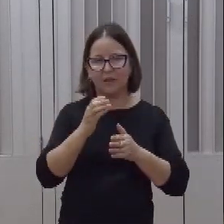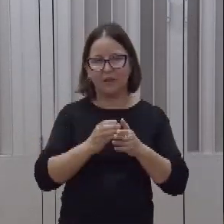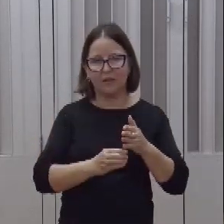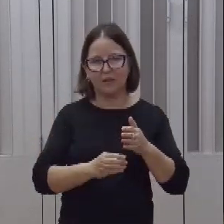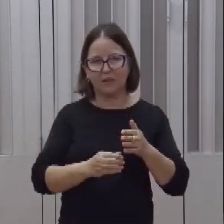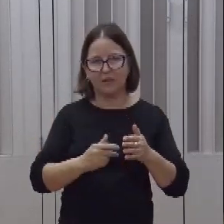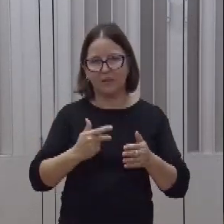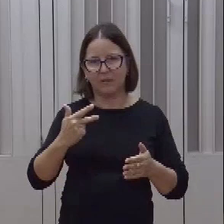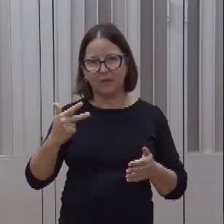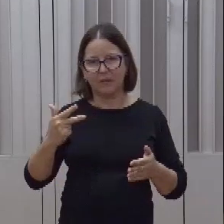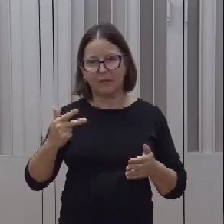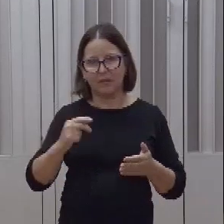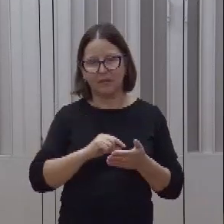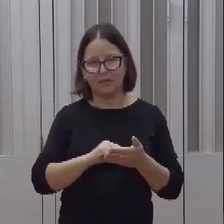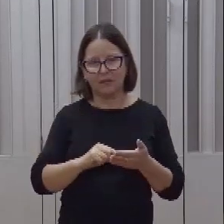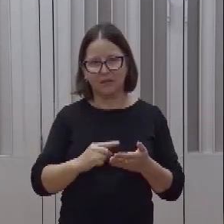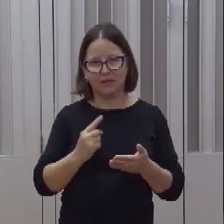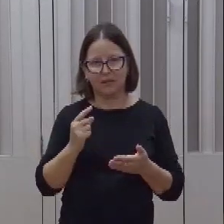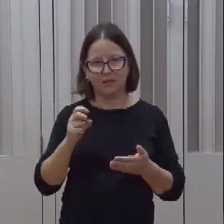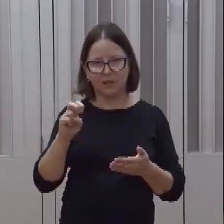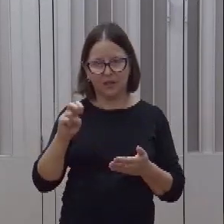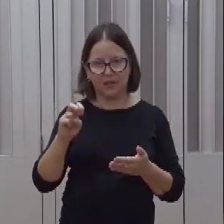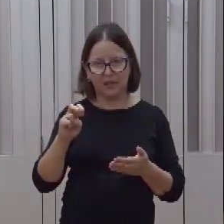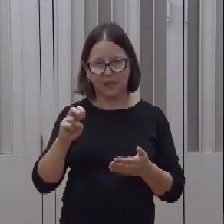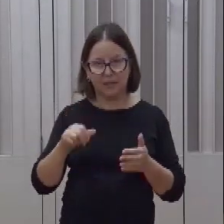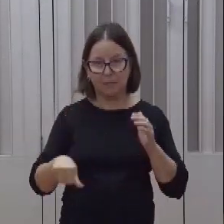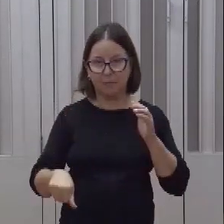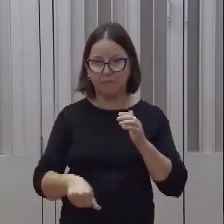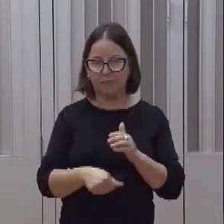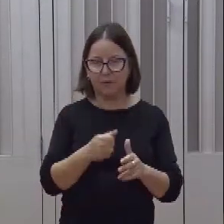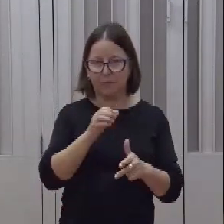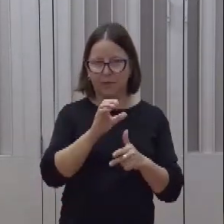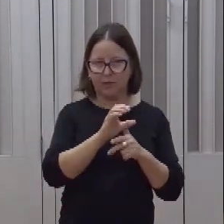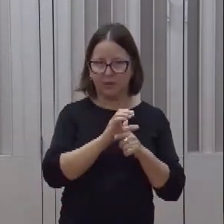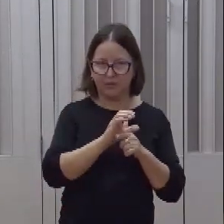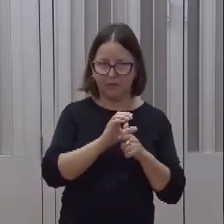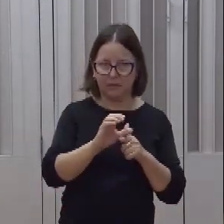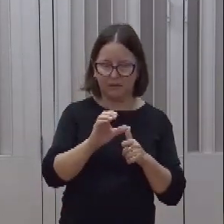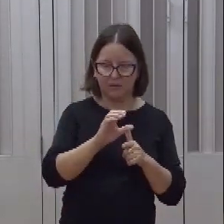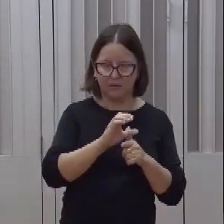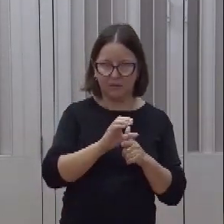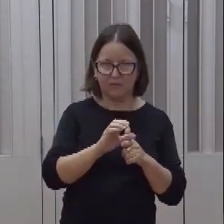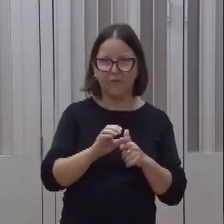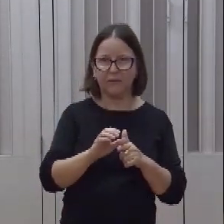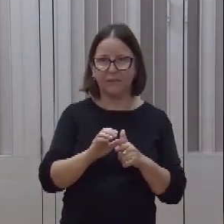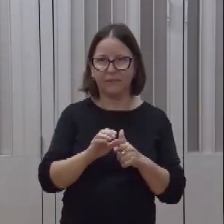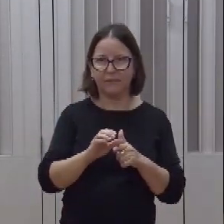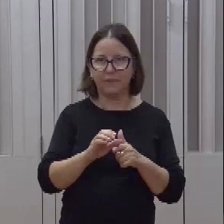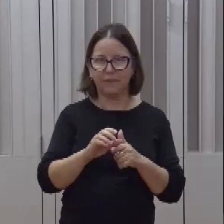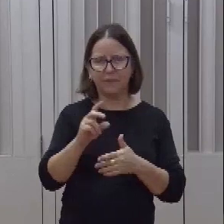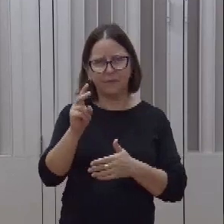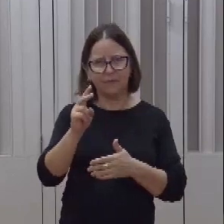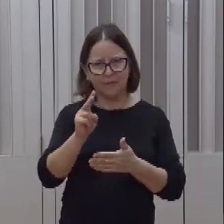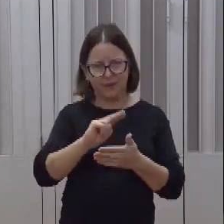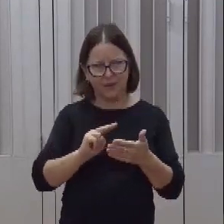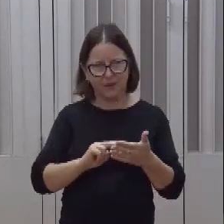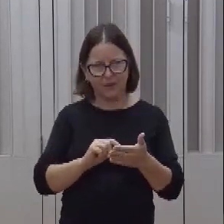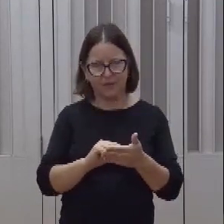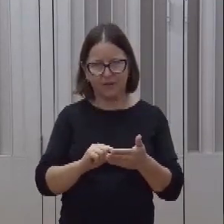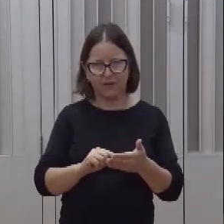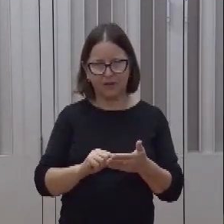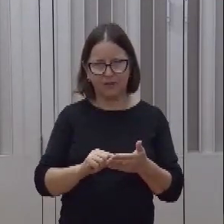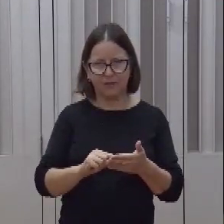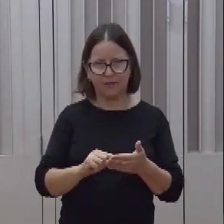3, versículo 15 de 1 Coríntios. 1 Coríntios, é bom ler o 14 e o 15.